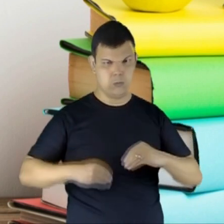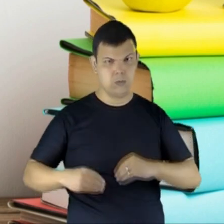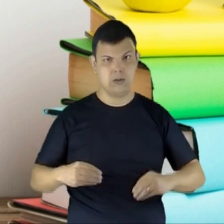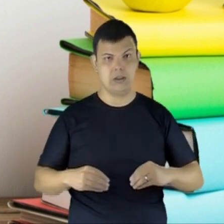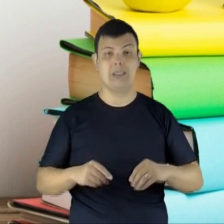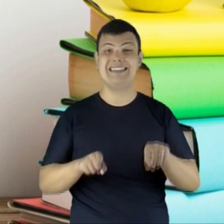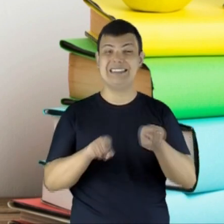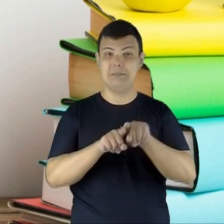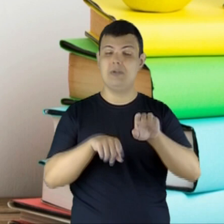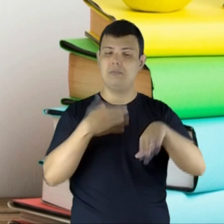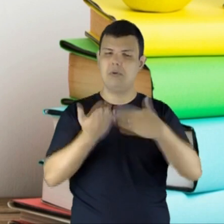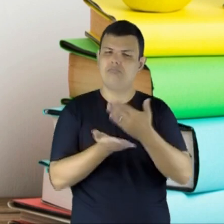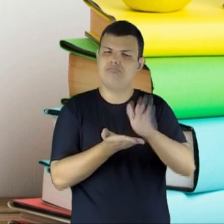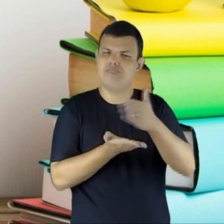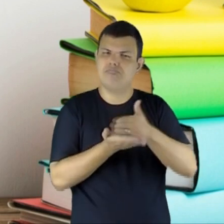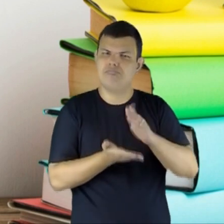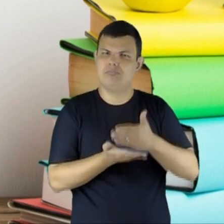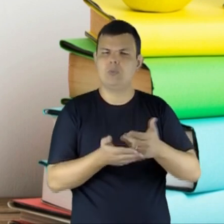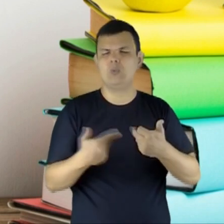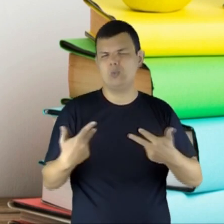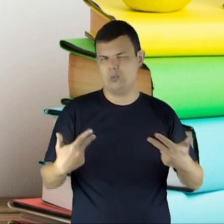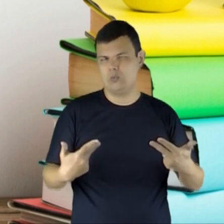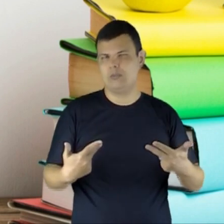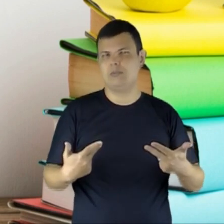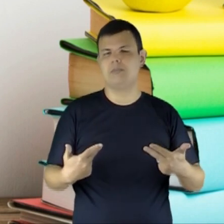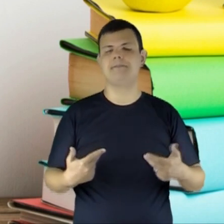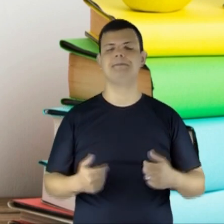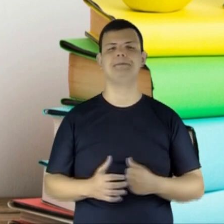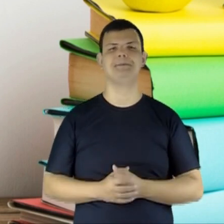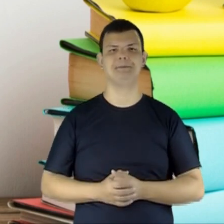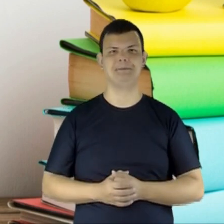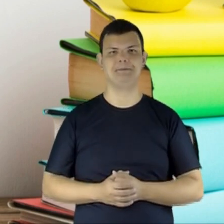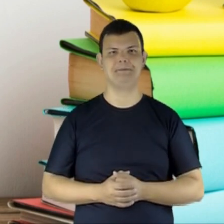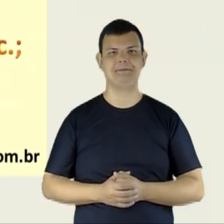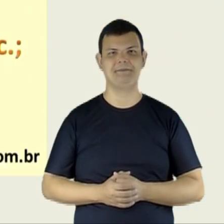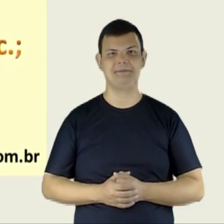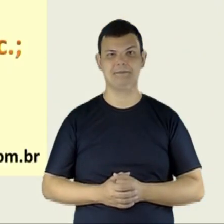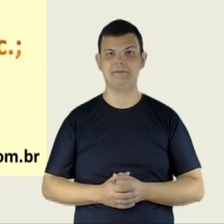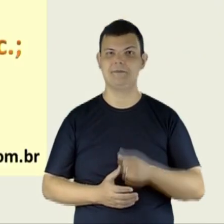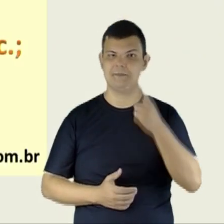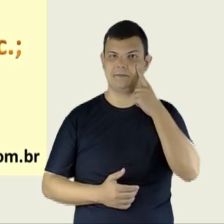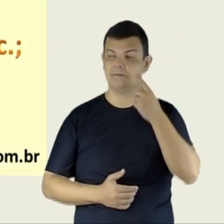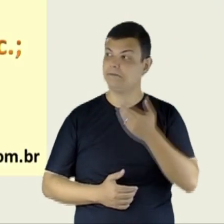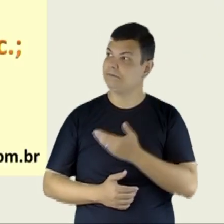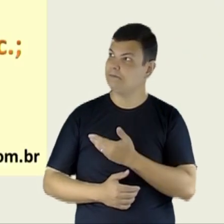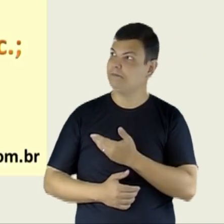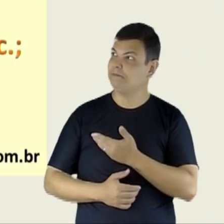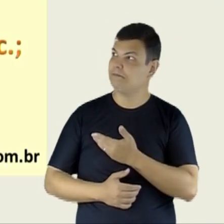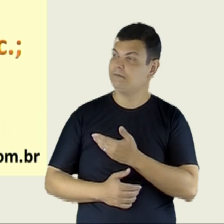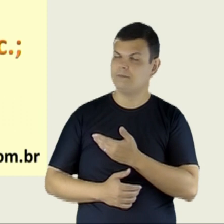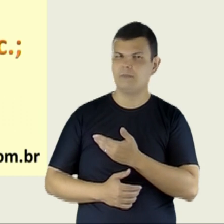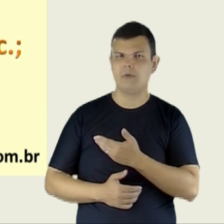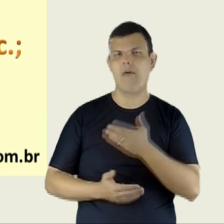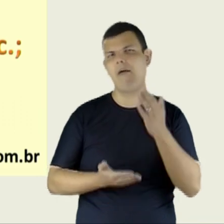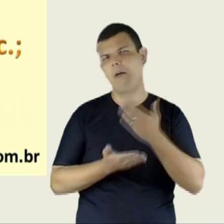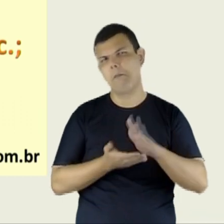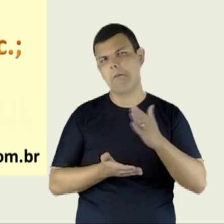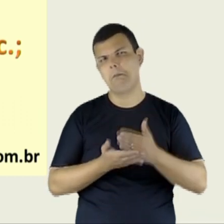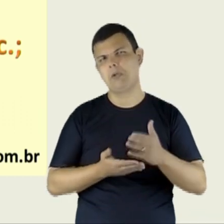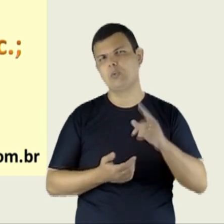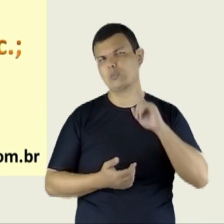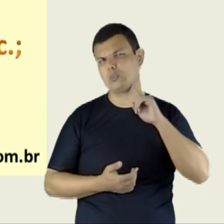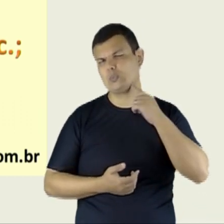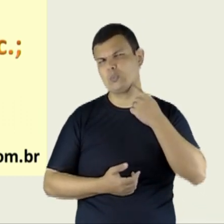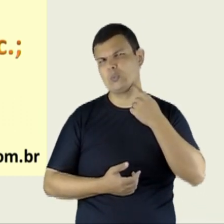na eliminação dos resíduos produzidos pelo nosso corpo, tá legal? Então vamos aí. Eliminação dos resíduos. O que